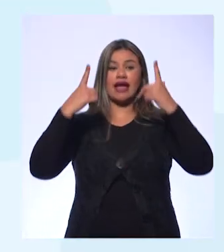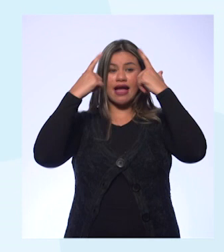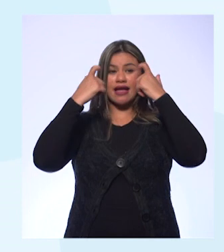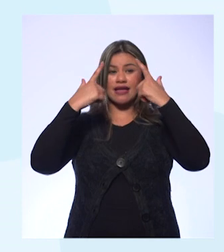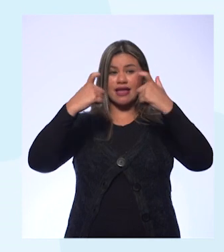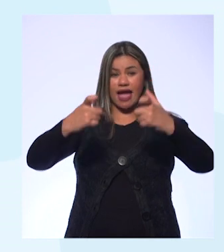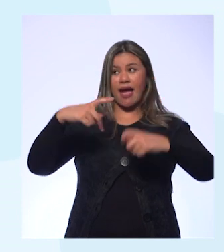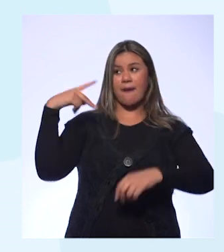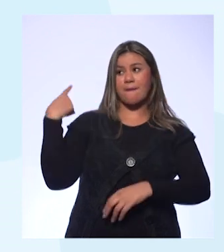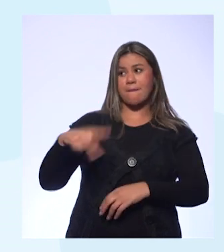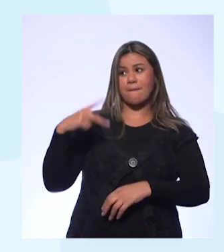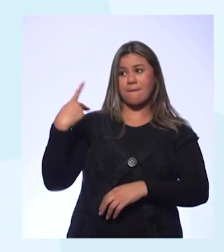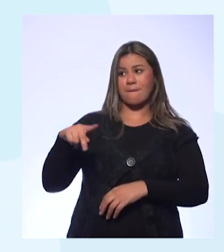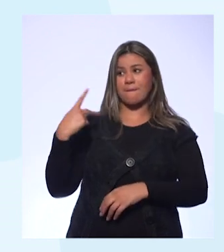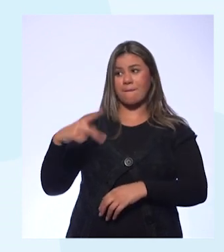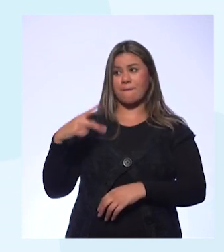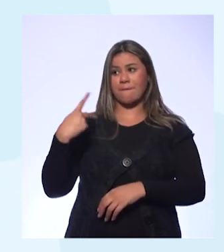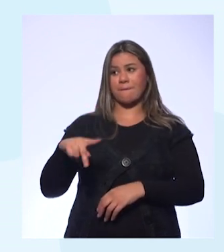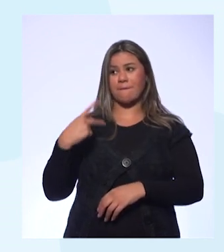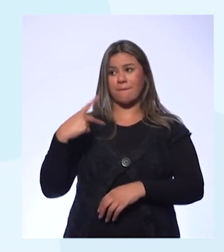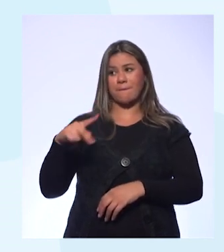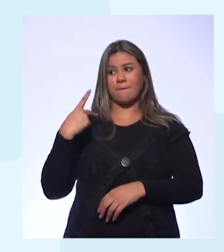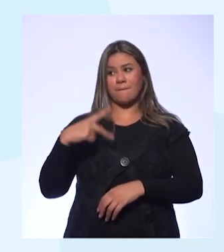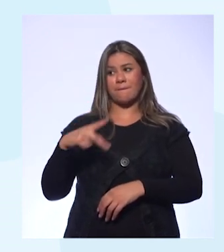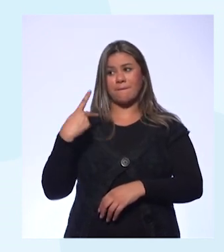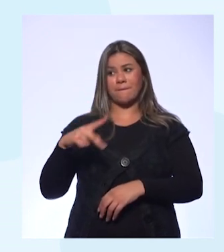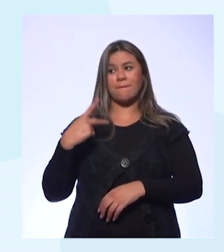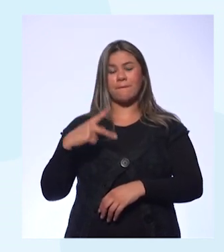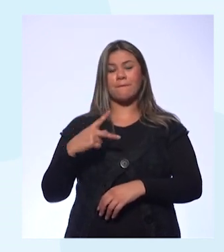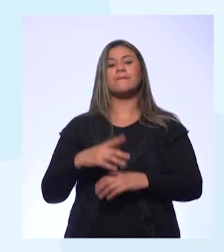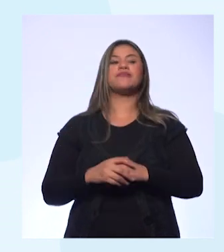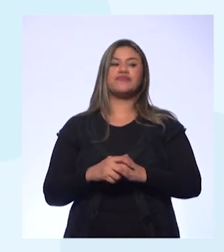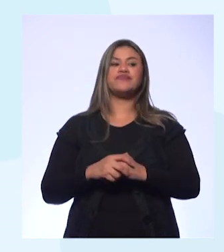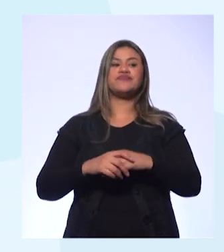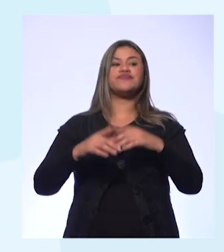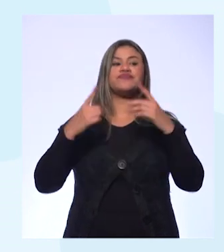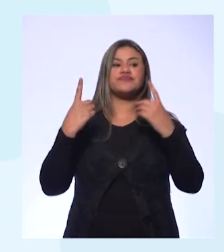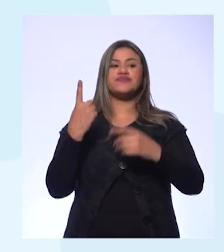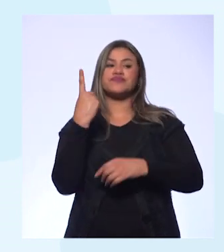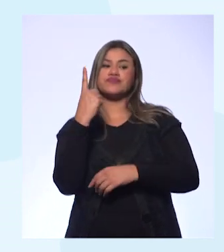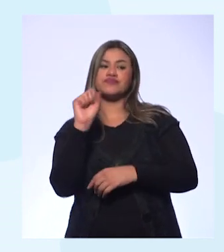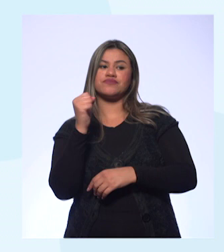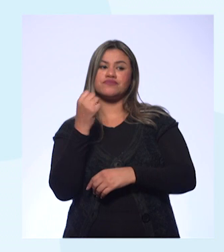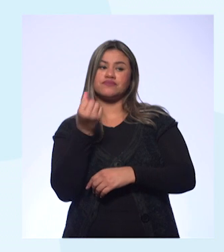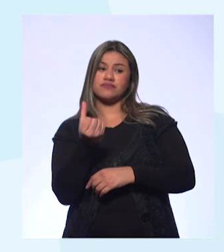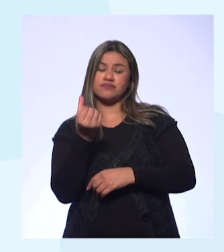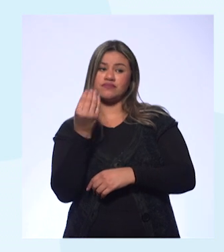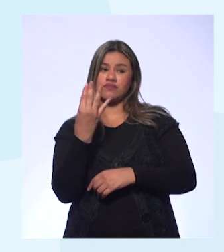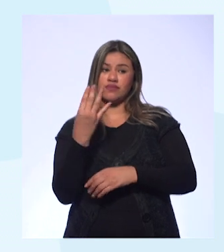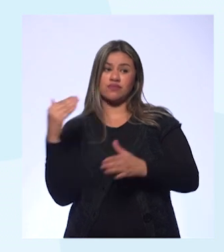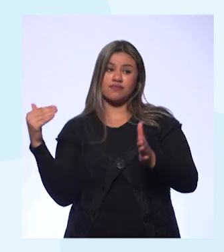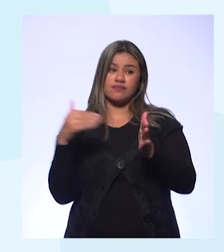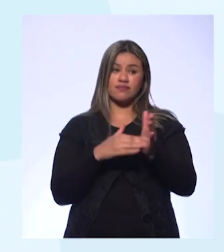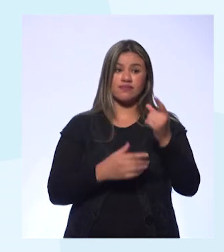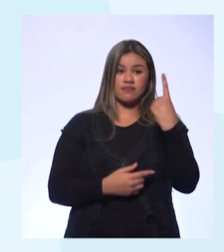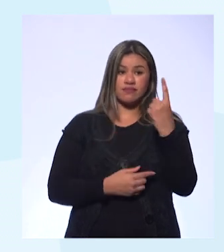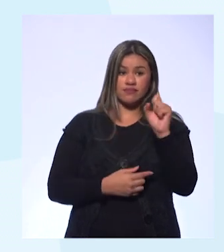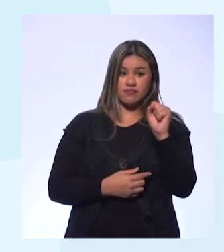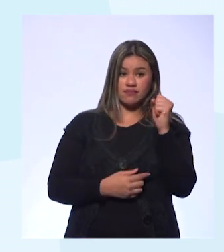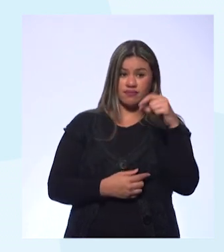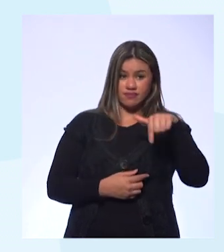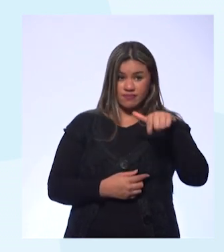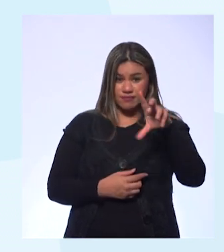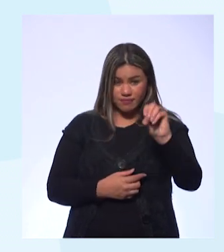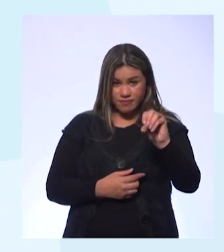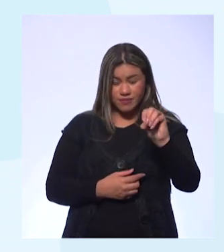acontece aí nesse período de 1864 m870 é na guerra do Paraguai que